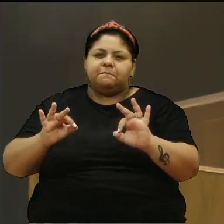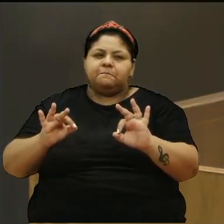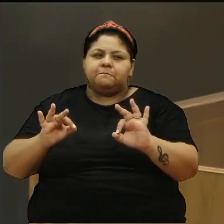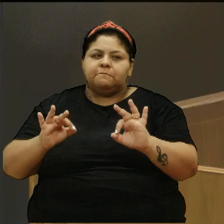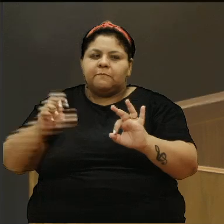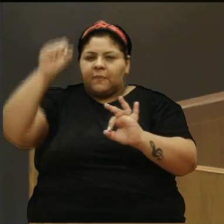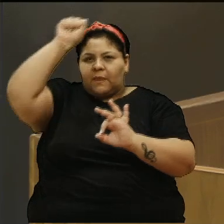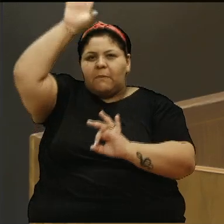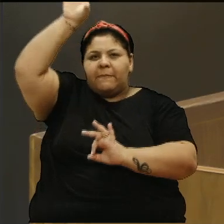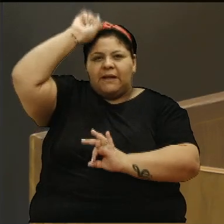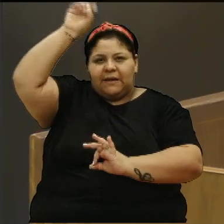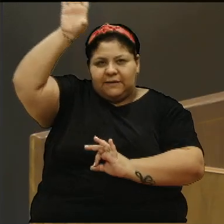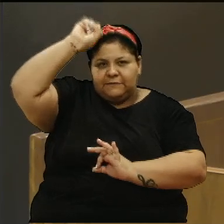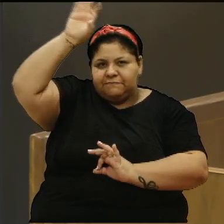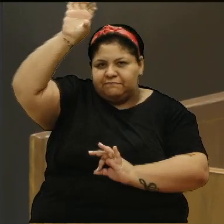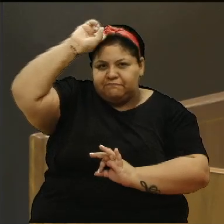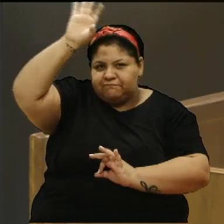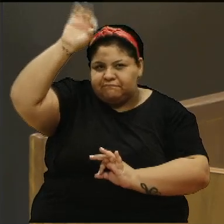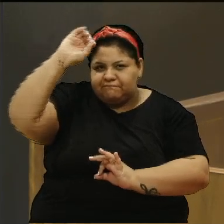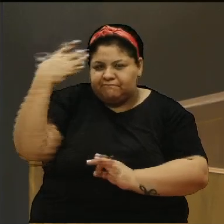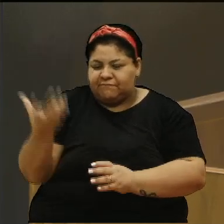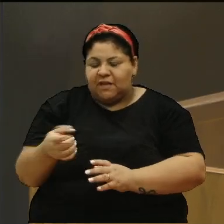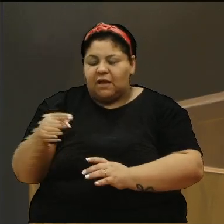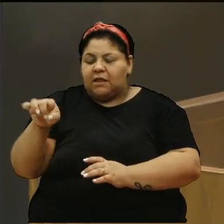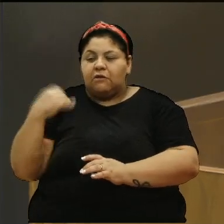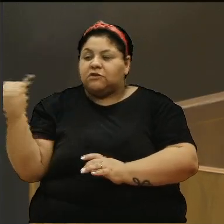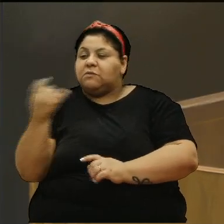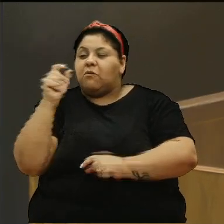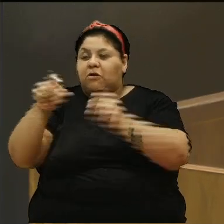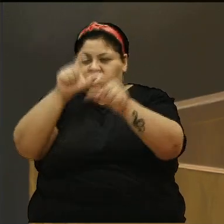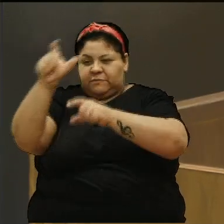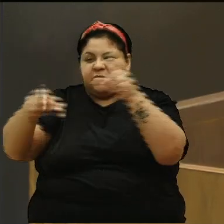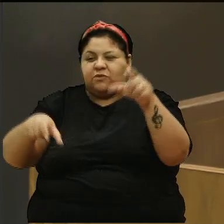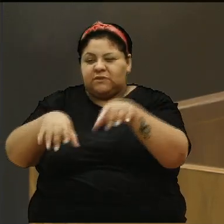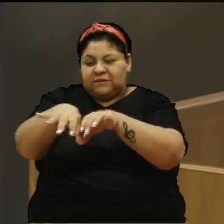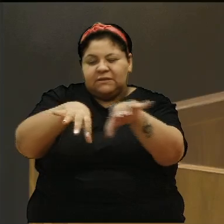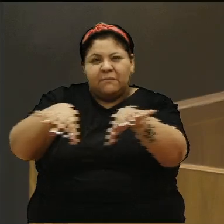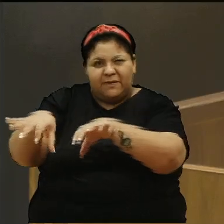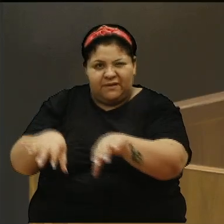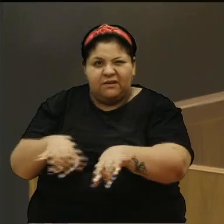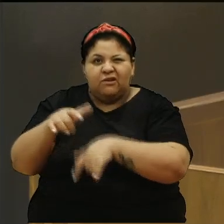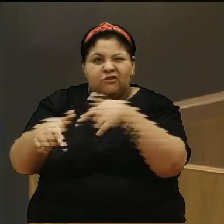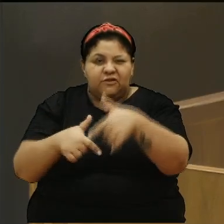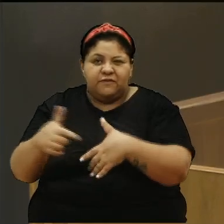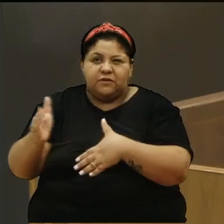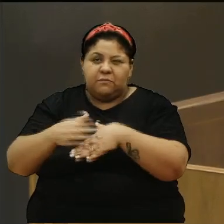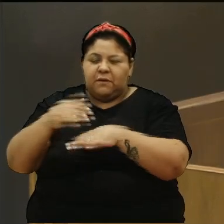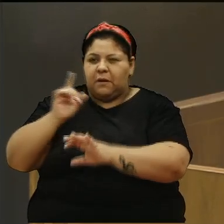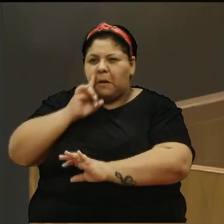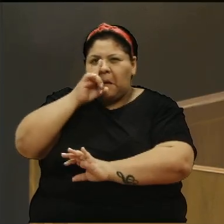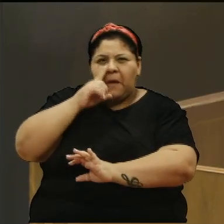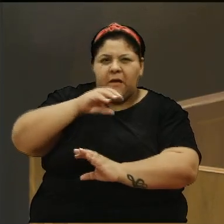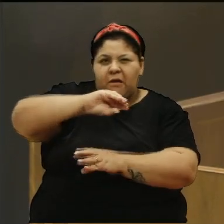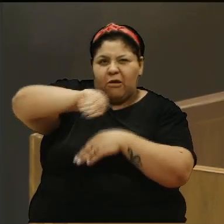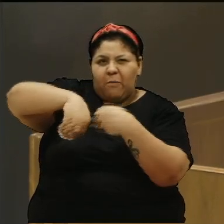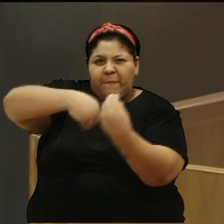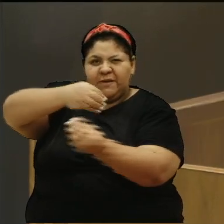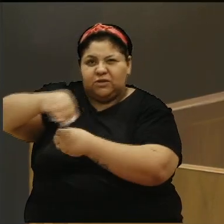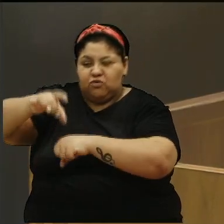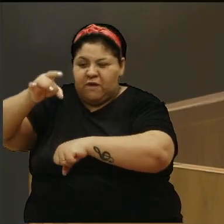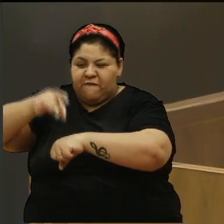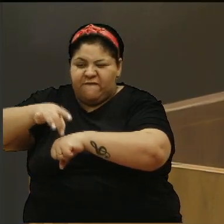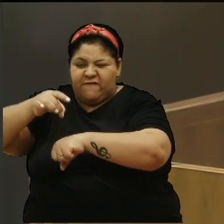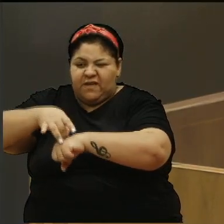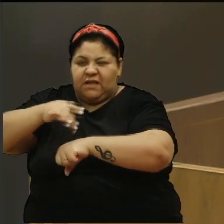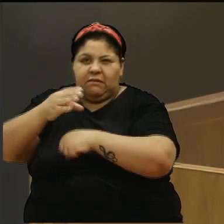lixo corretamente e não se importa com quem separa, sabe? Torna o serviço mais perigoso, mistura caco de vidro no